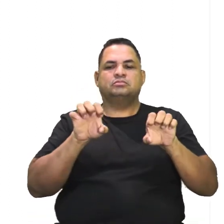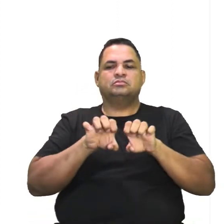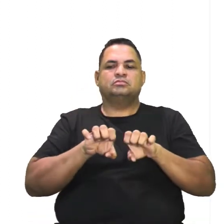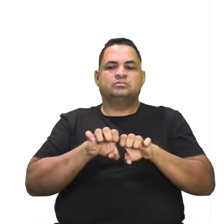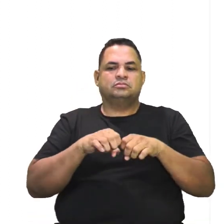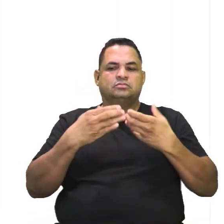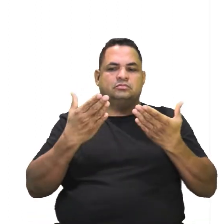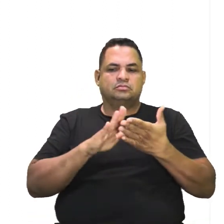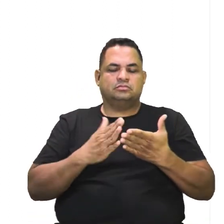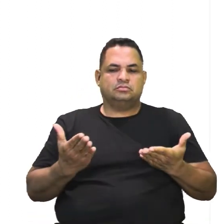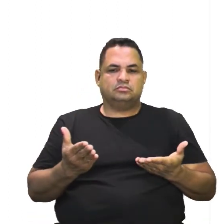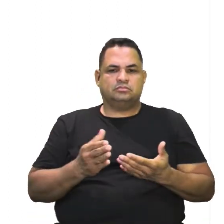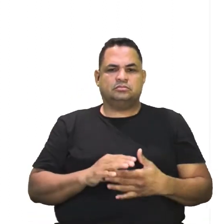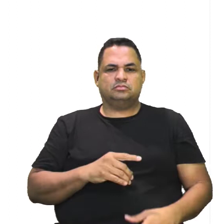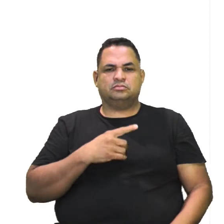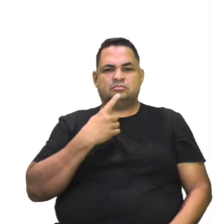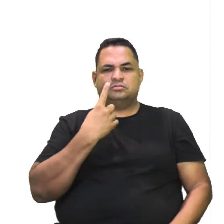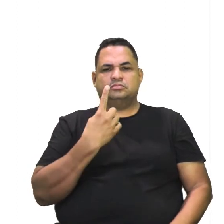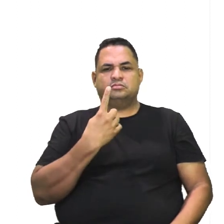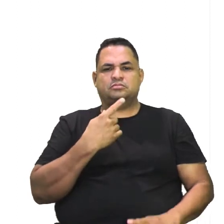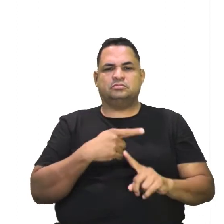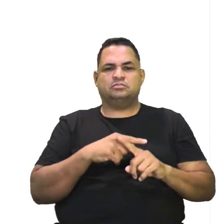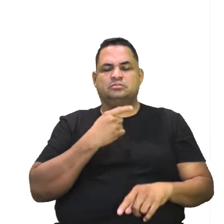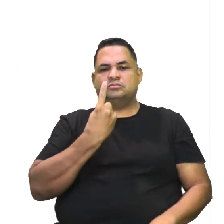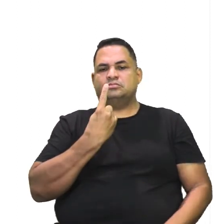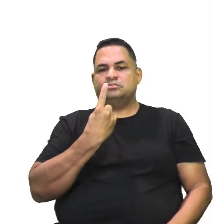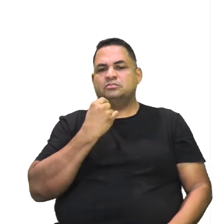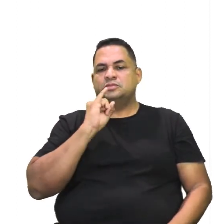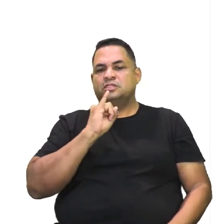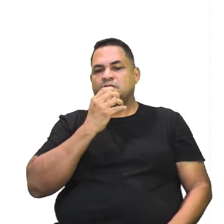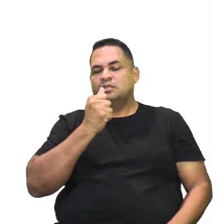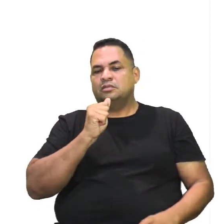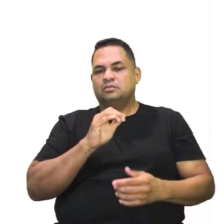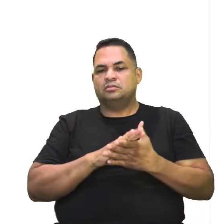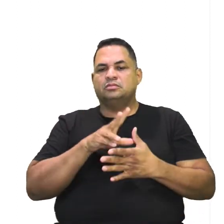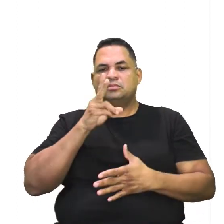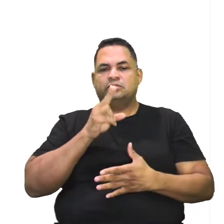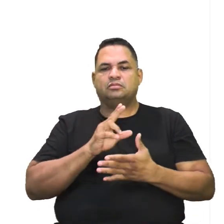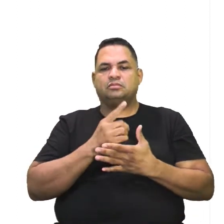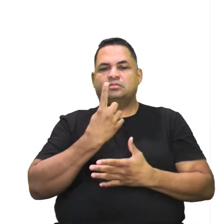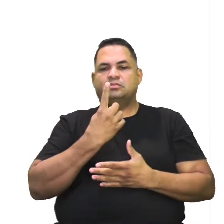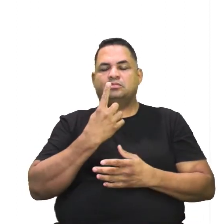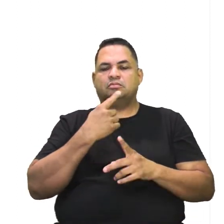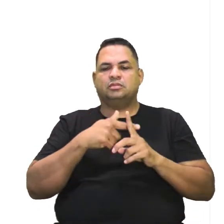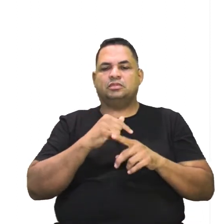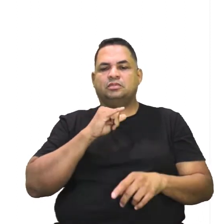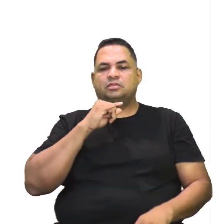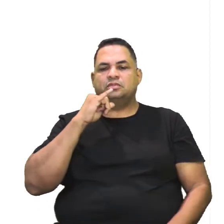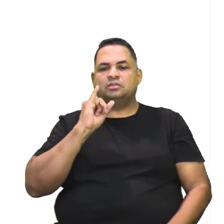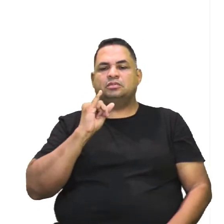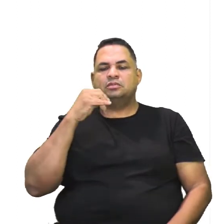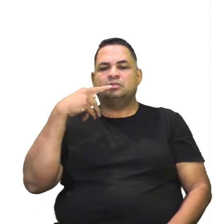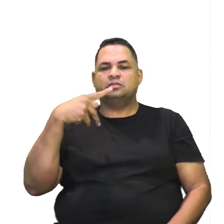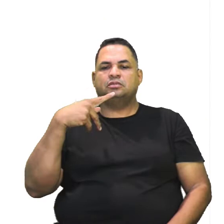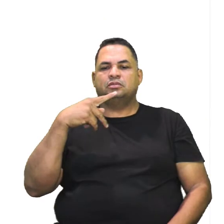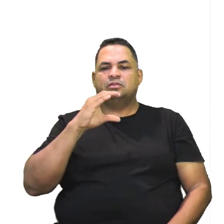equação, né? Vamos lá, 1 mais o IA, que é o que eu quero descobrir, vai ser igual a 1 mais o IP. O IP